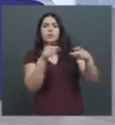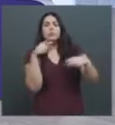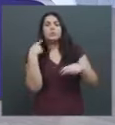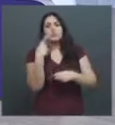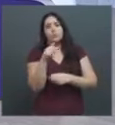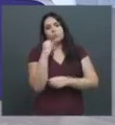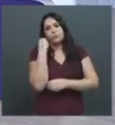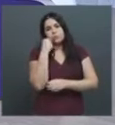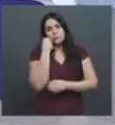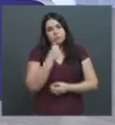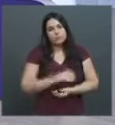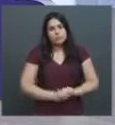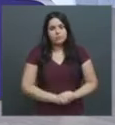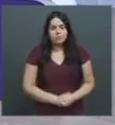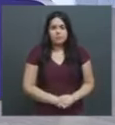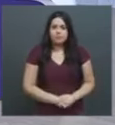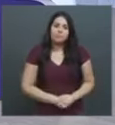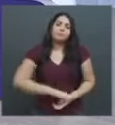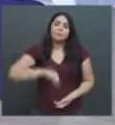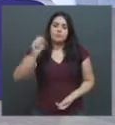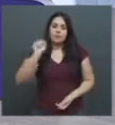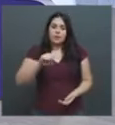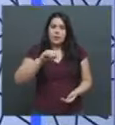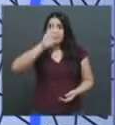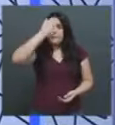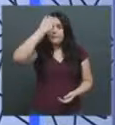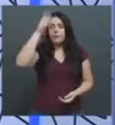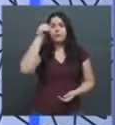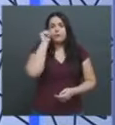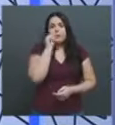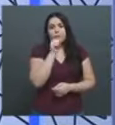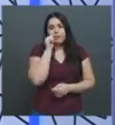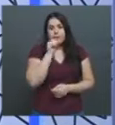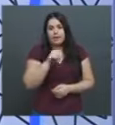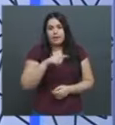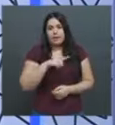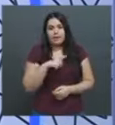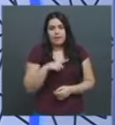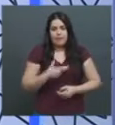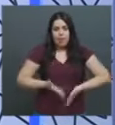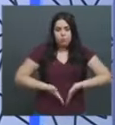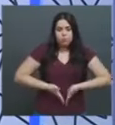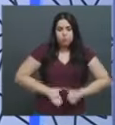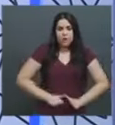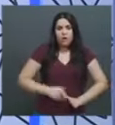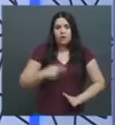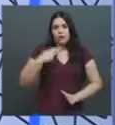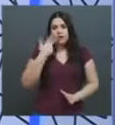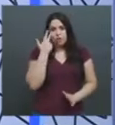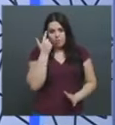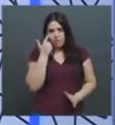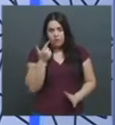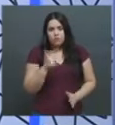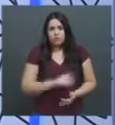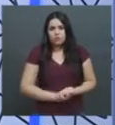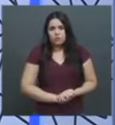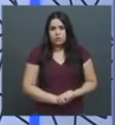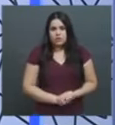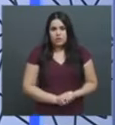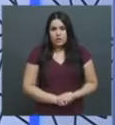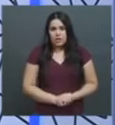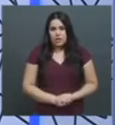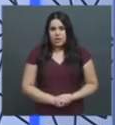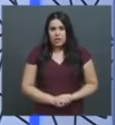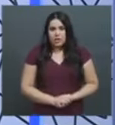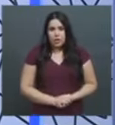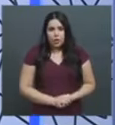clínica? Sim, principalmente em mulheres que fizeram parto normal, os músculos do assoalho pélvico